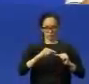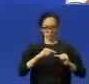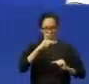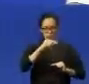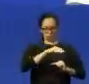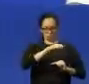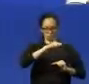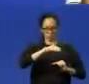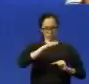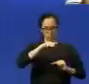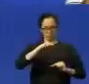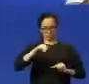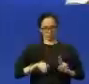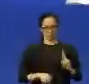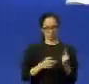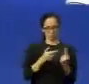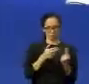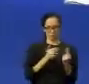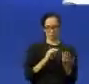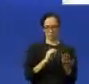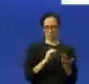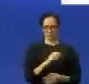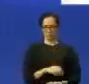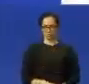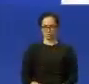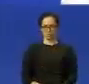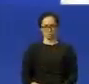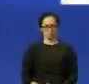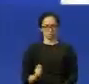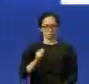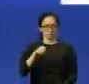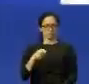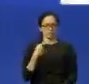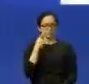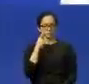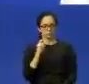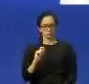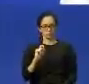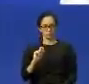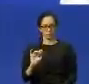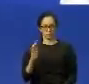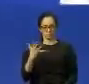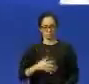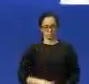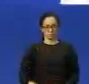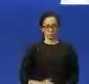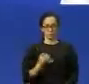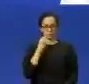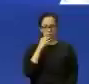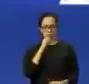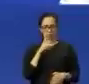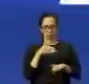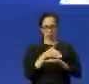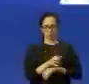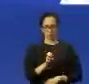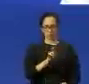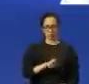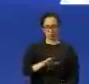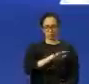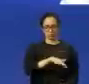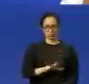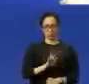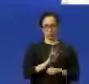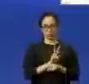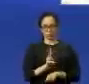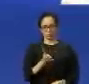ao desnível H igual a zero, e nós temos a seguinte situação: a energia mecânica do sistema é conservada, ou